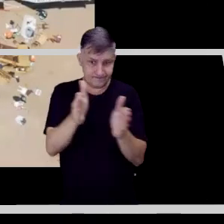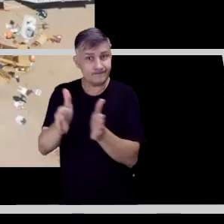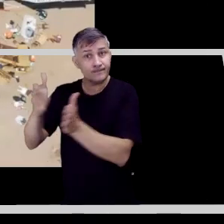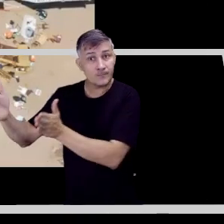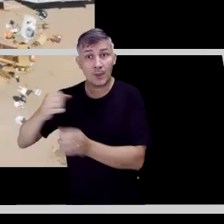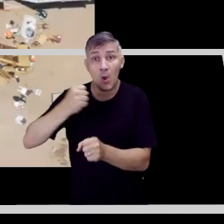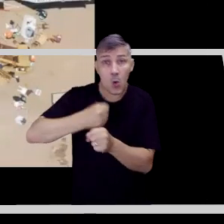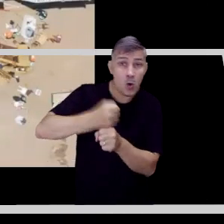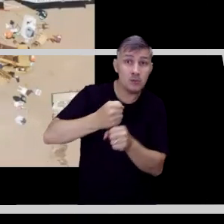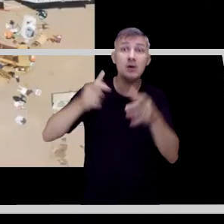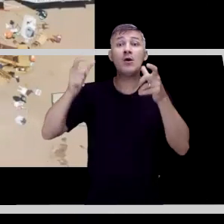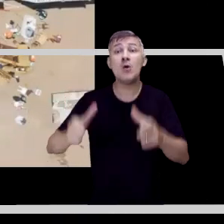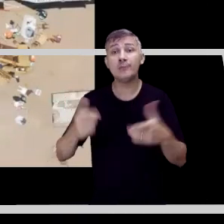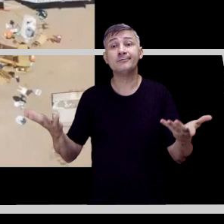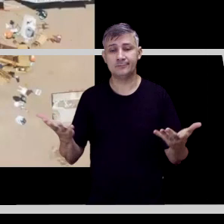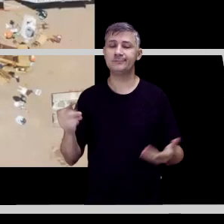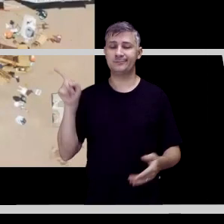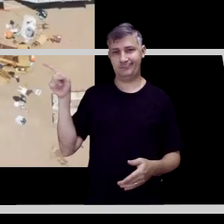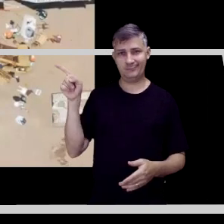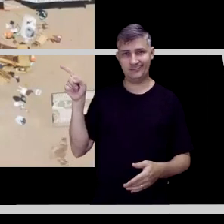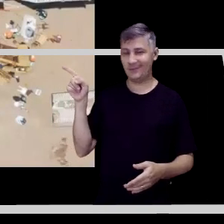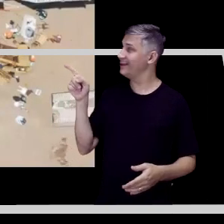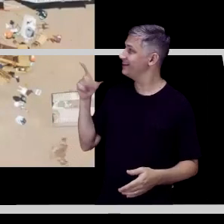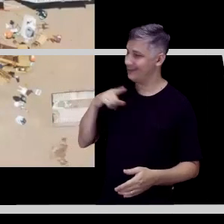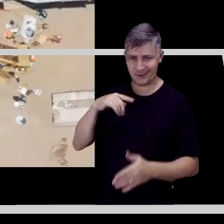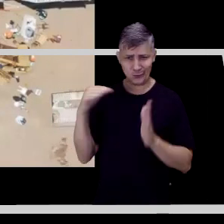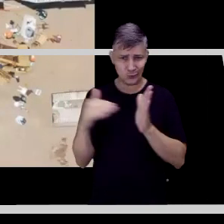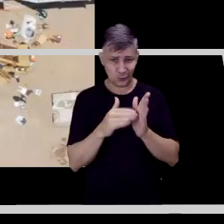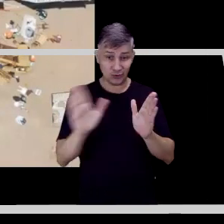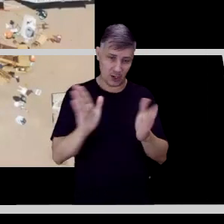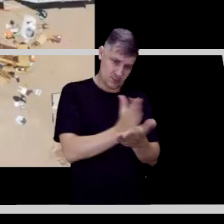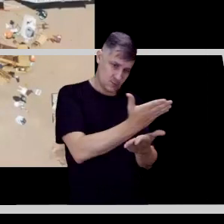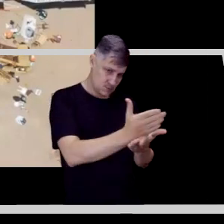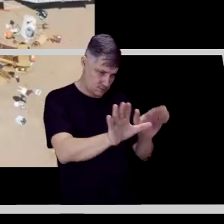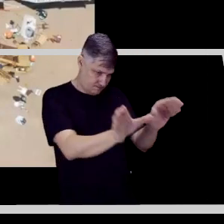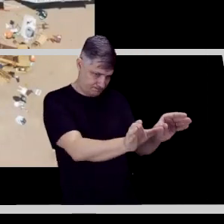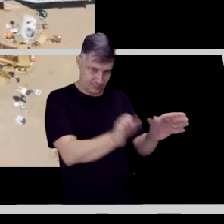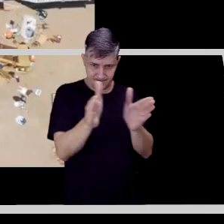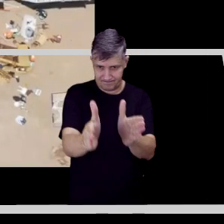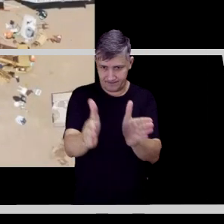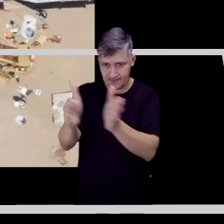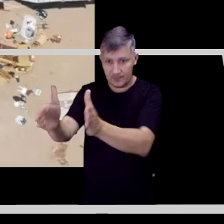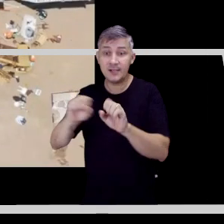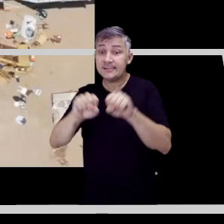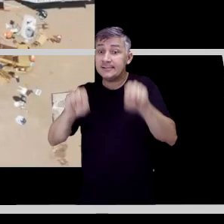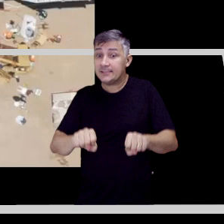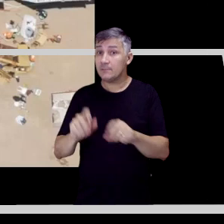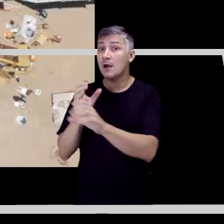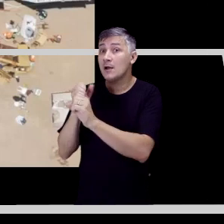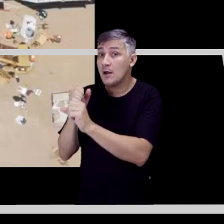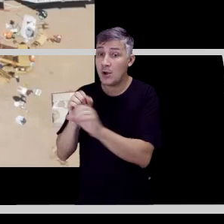ser construídas no canteiro final. Então, aqui já estão todas elas dispostas, né, com um certo